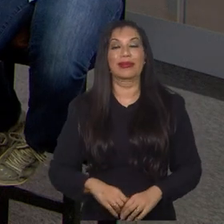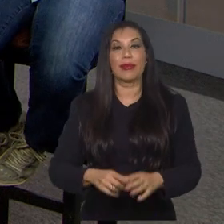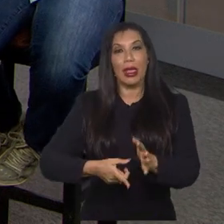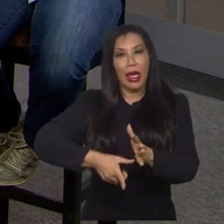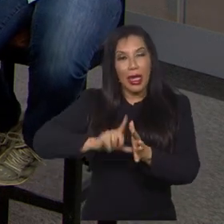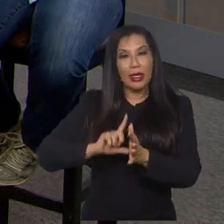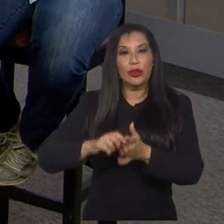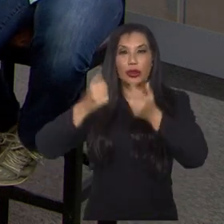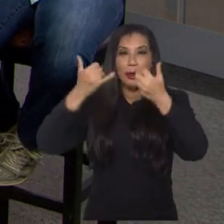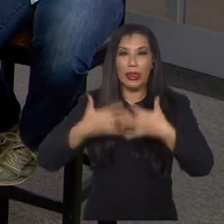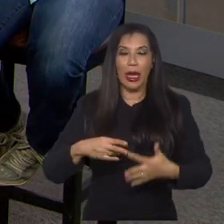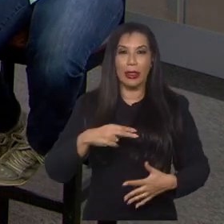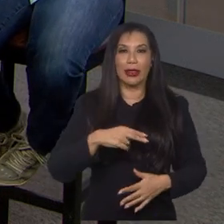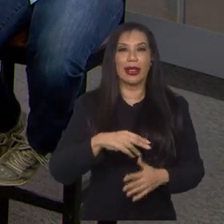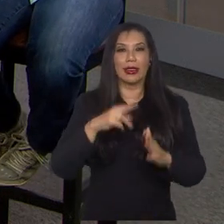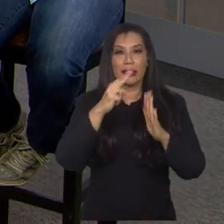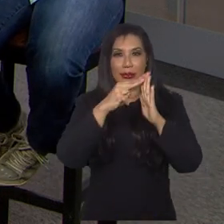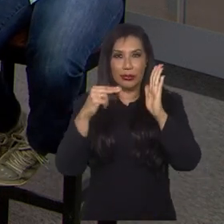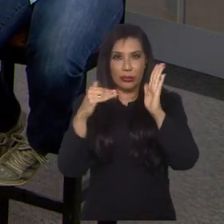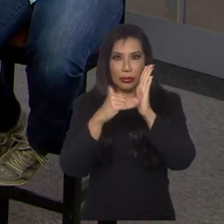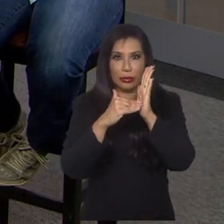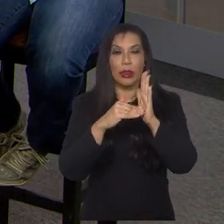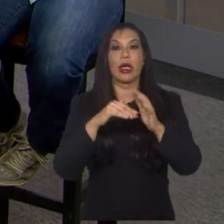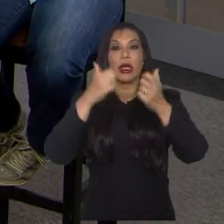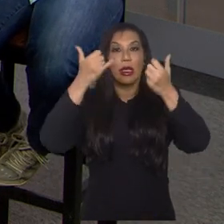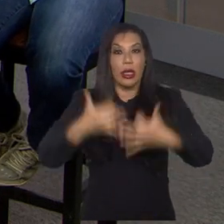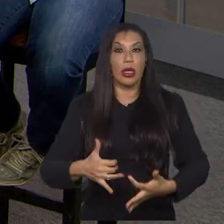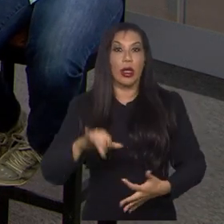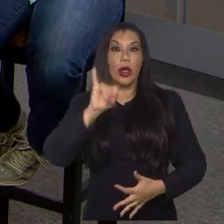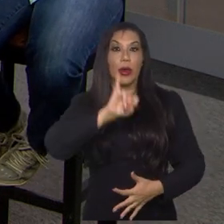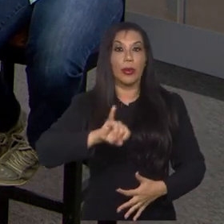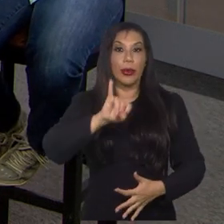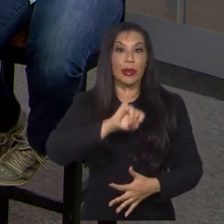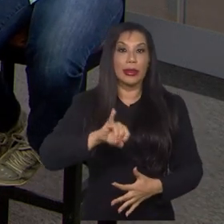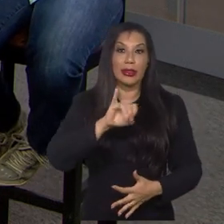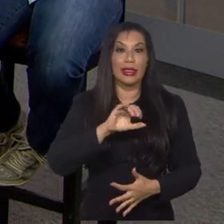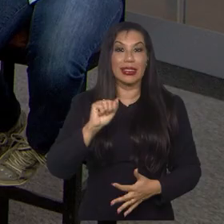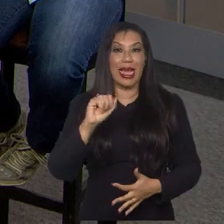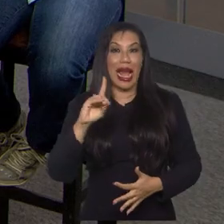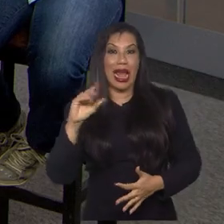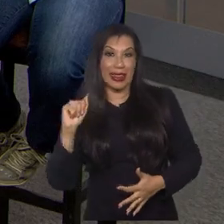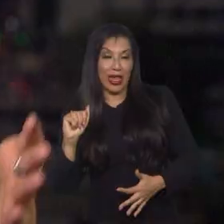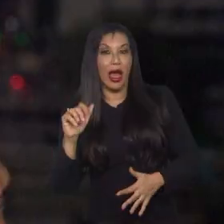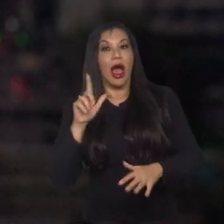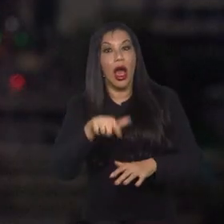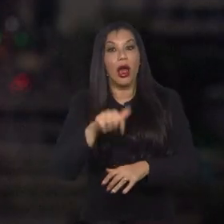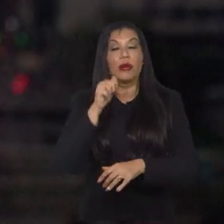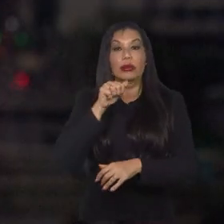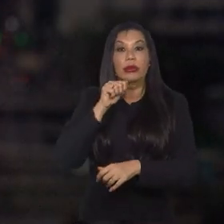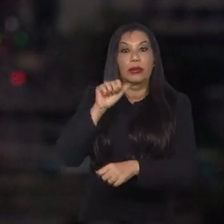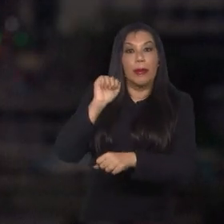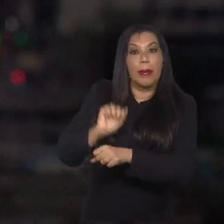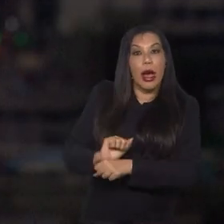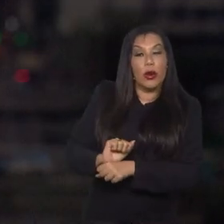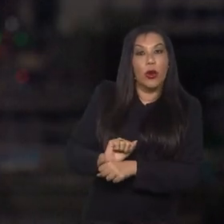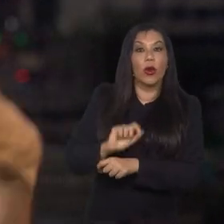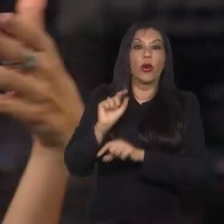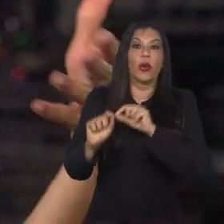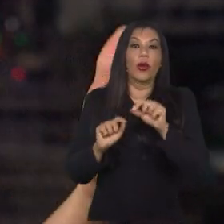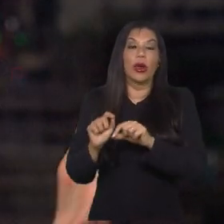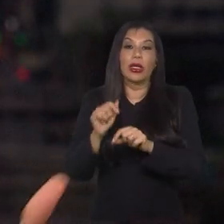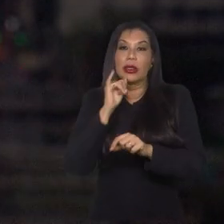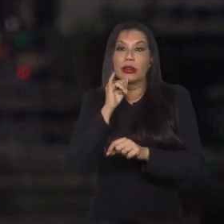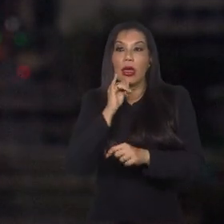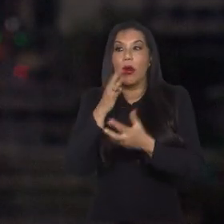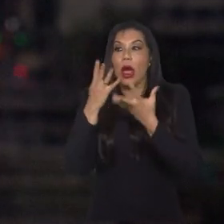falar um pouco mais de Nova Zelândia, eu acho que é importante a gente falar dessa questão da Ada Hegerberg, né? É que ela parou de